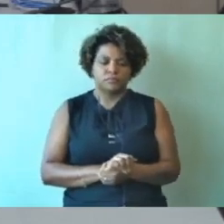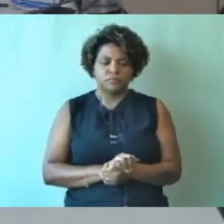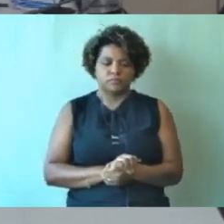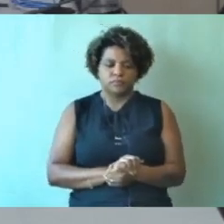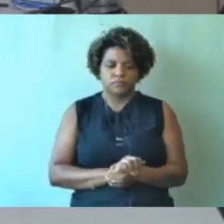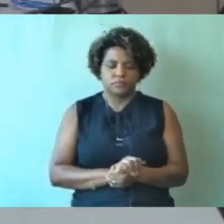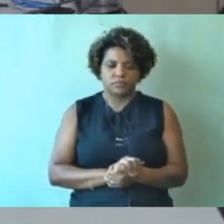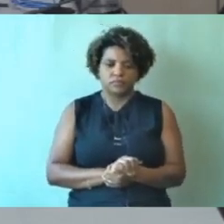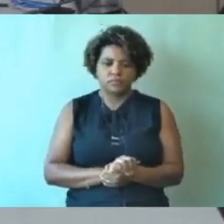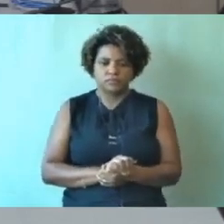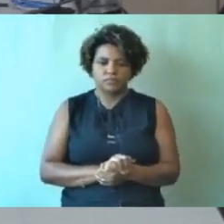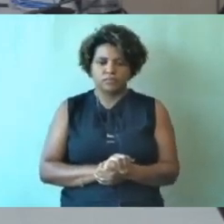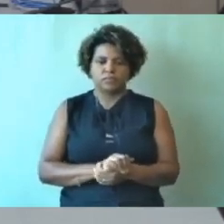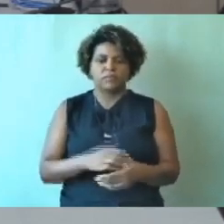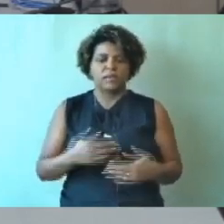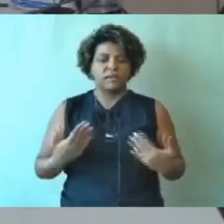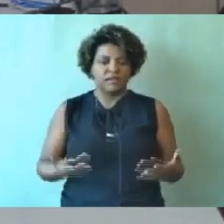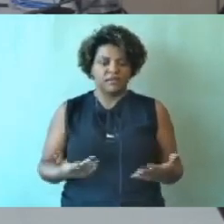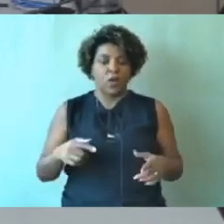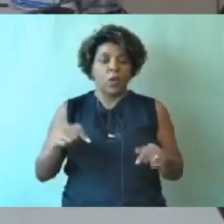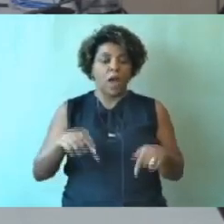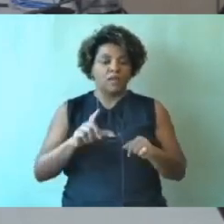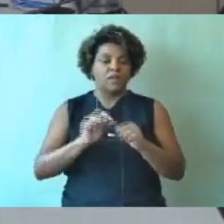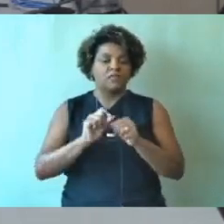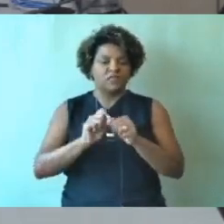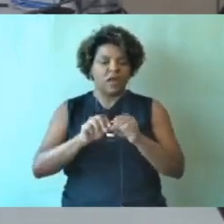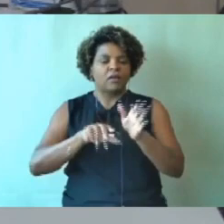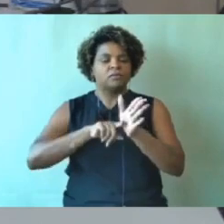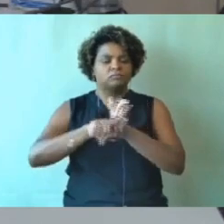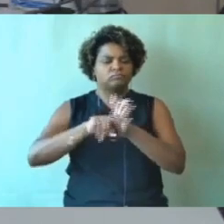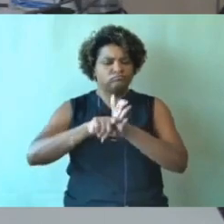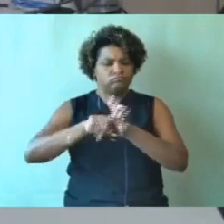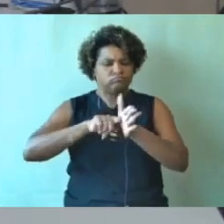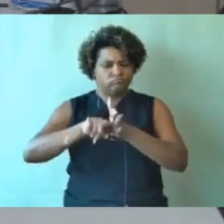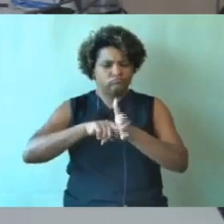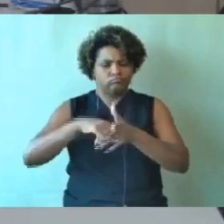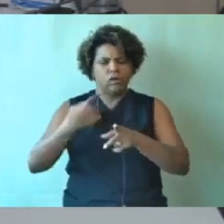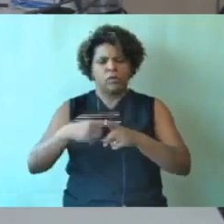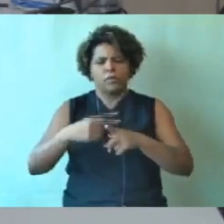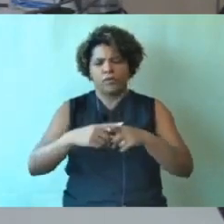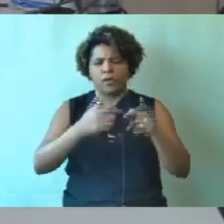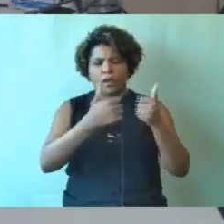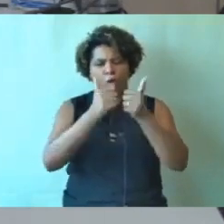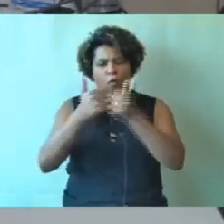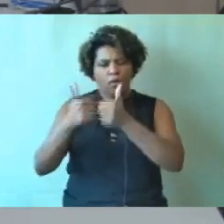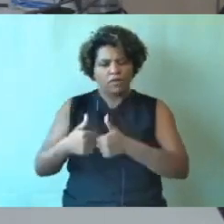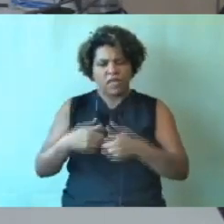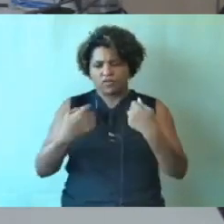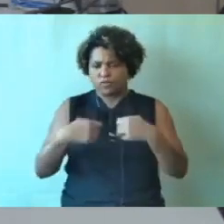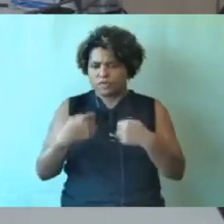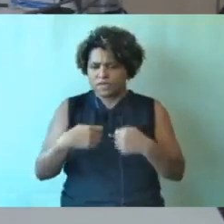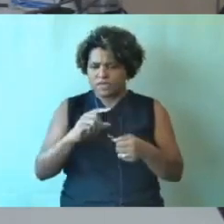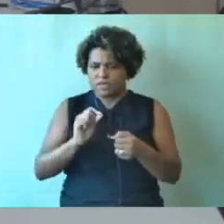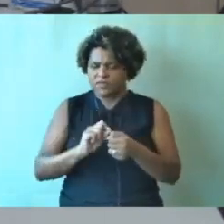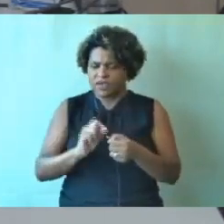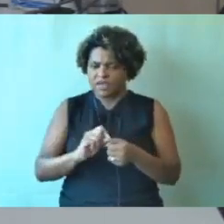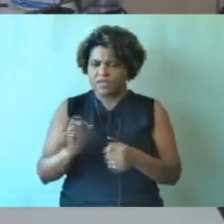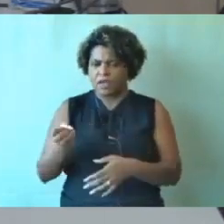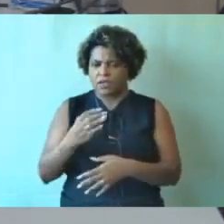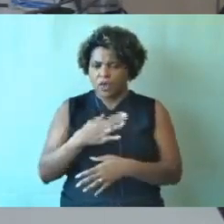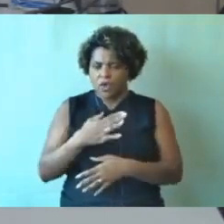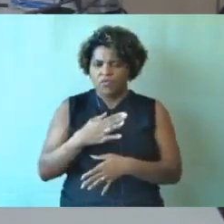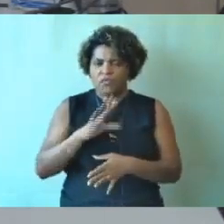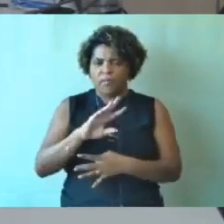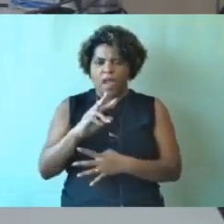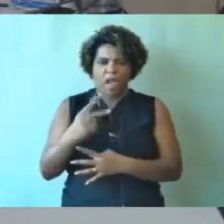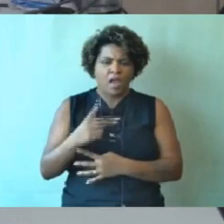faz muitas perguntas aqui porque, de fato, a mobilidade tem que ser repensada. Belo Horizonte está entupido de carros, na verdade, é